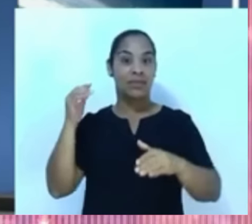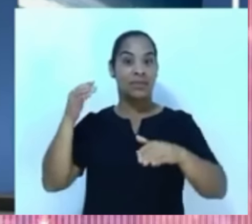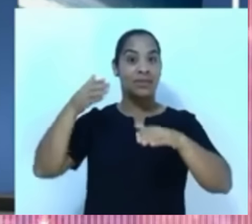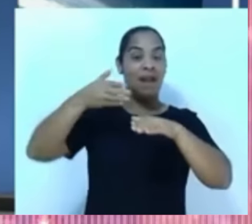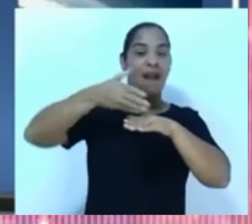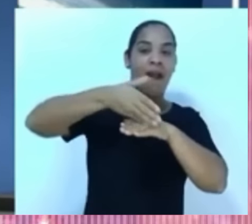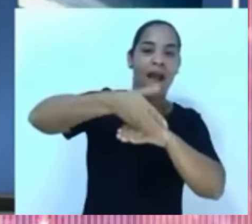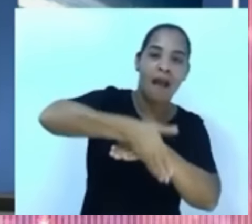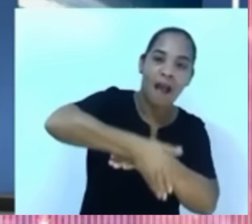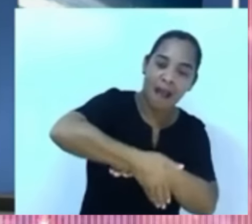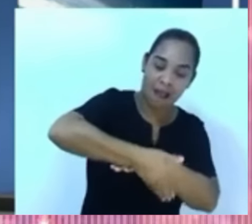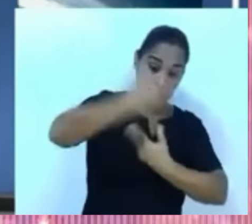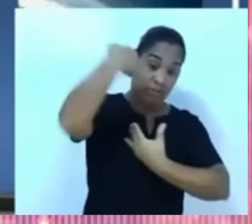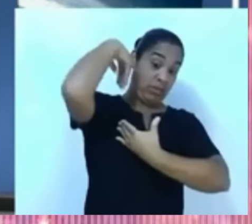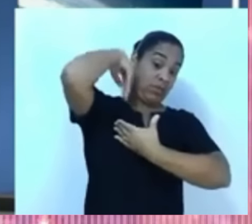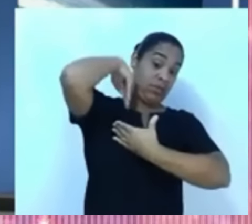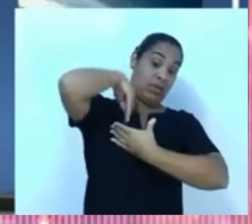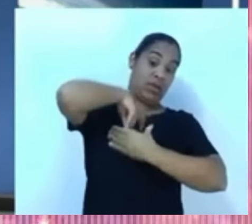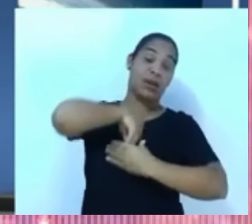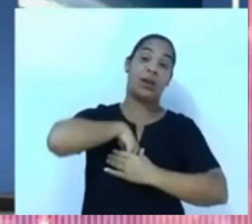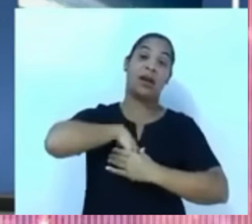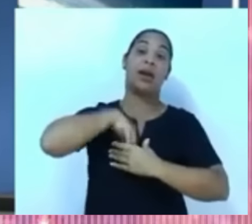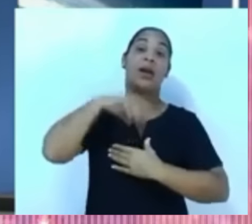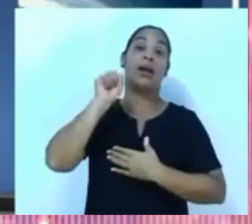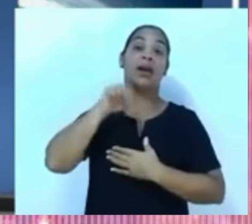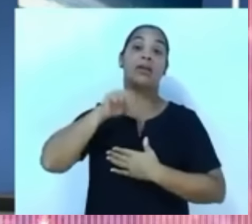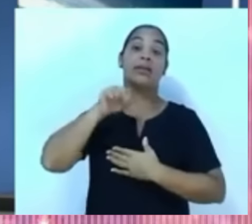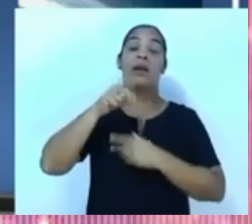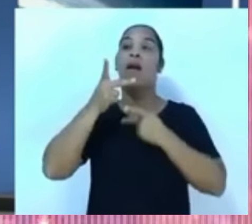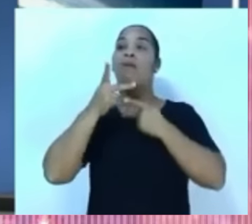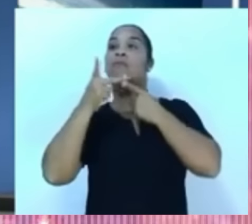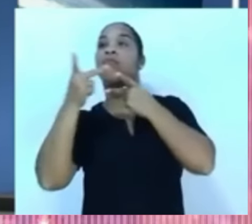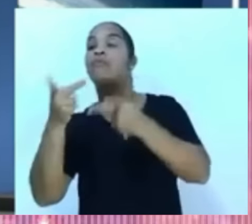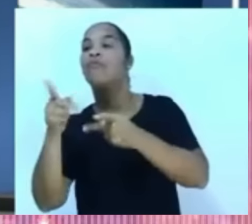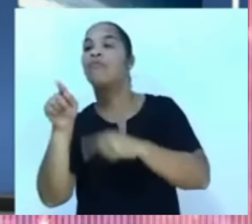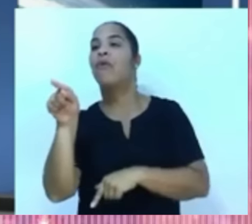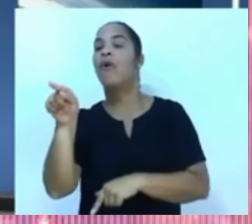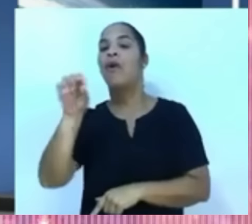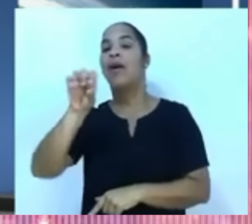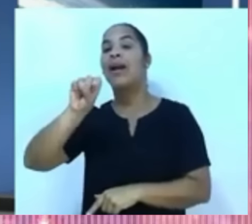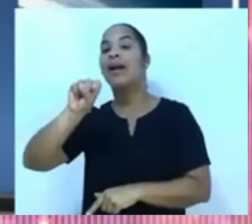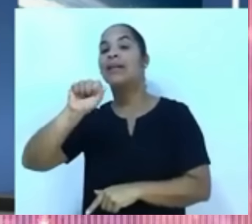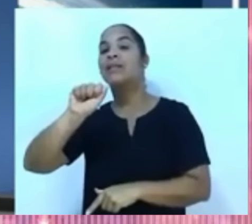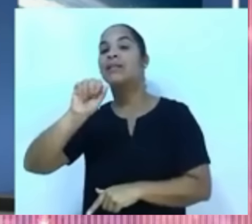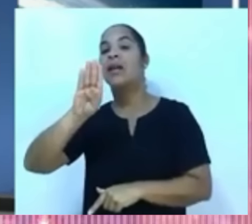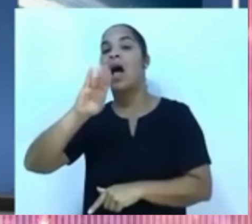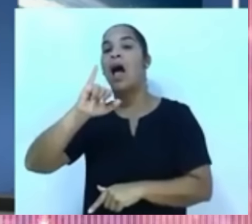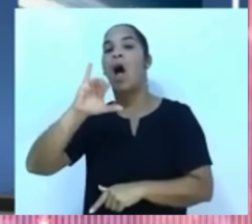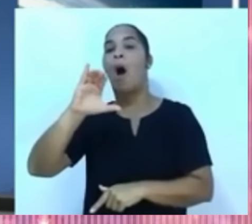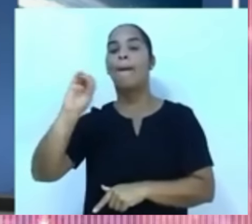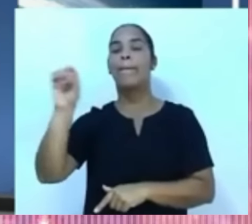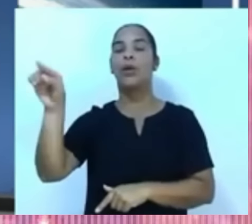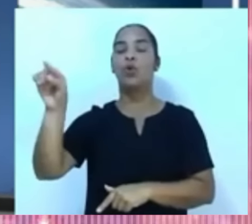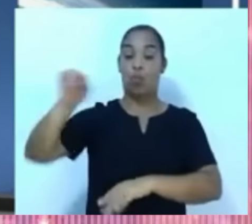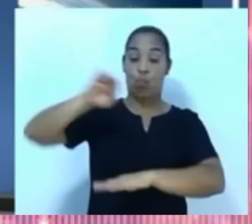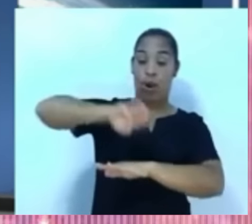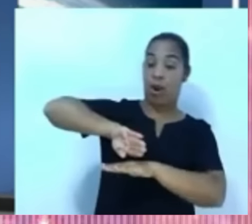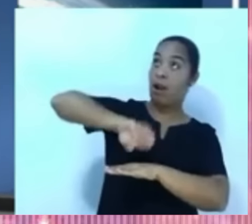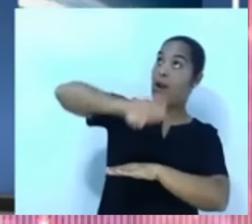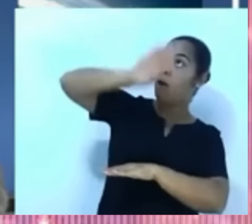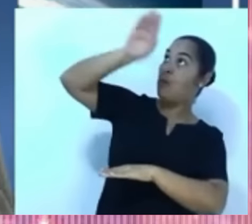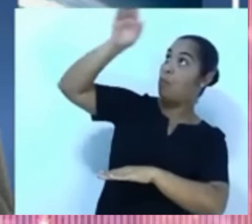si mesmo e foi visitar um grande sábio era um sábio que vivia recolhido na montanha